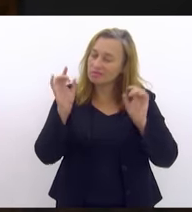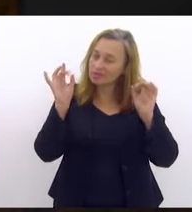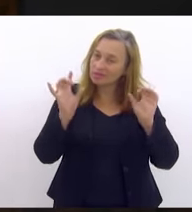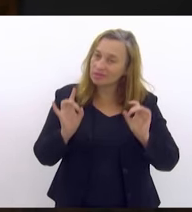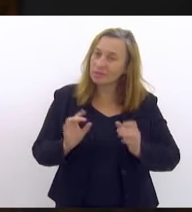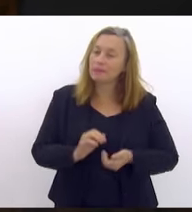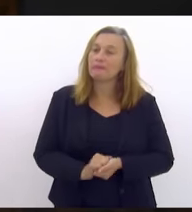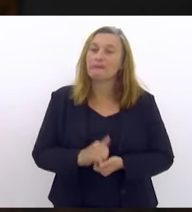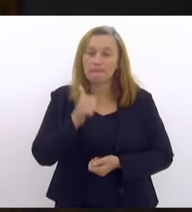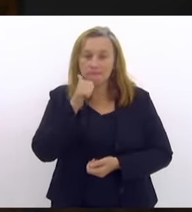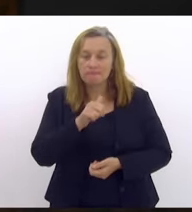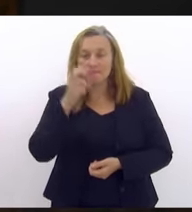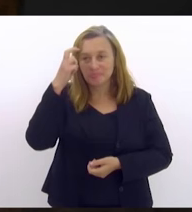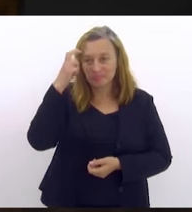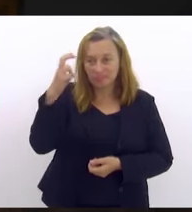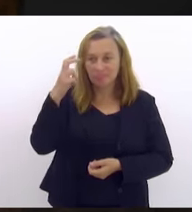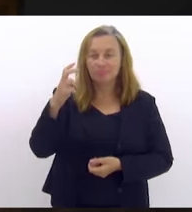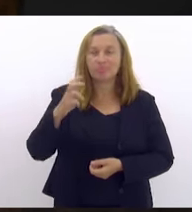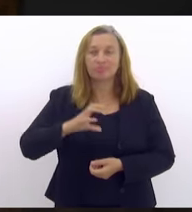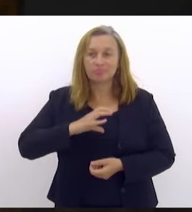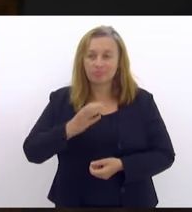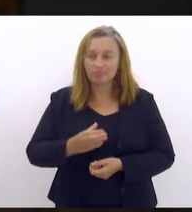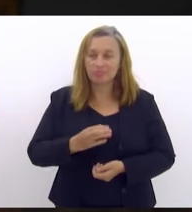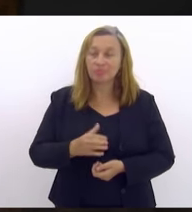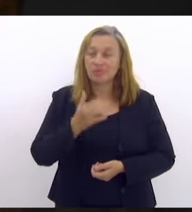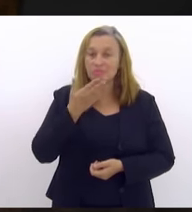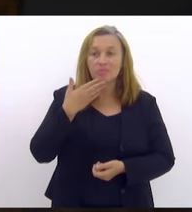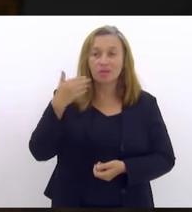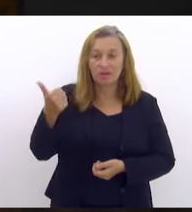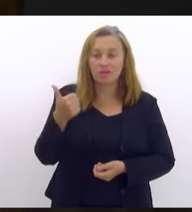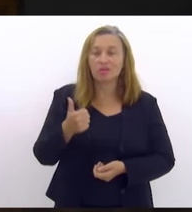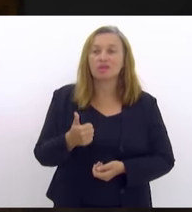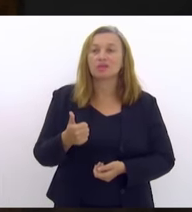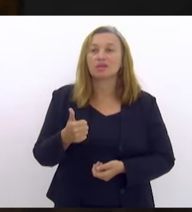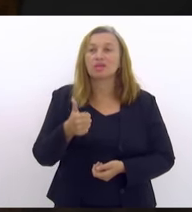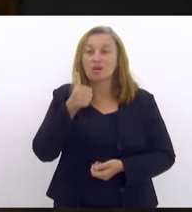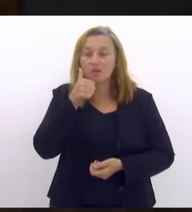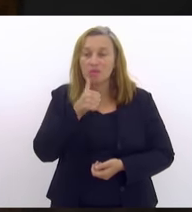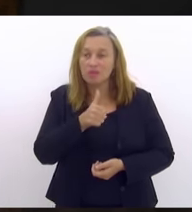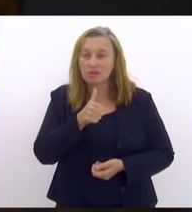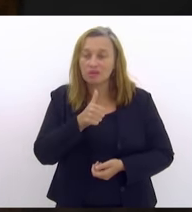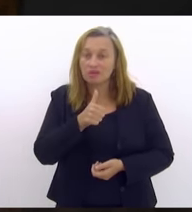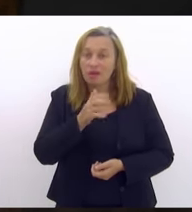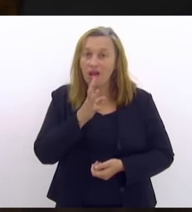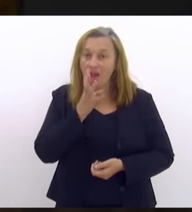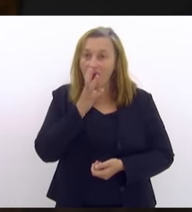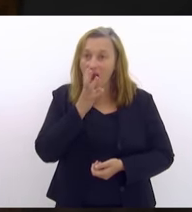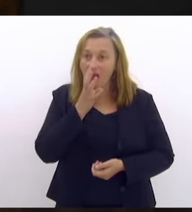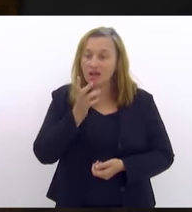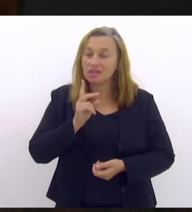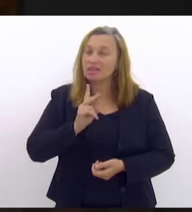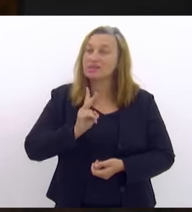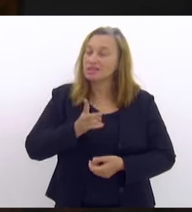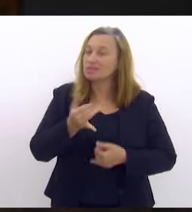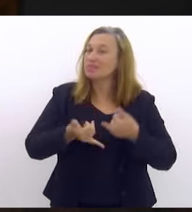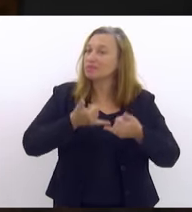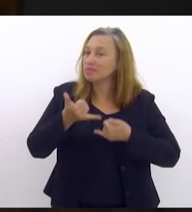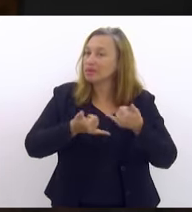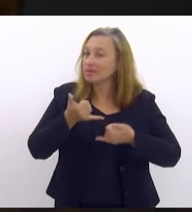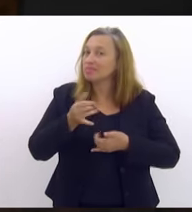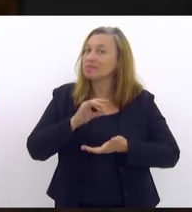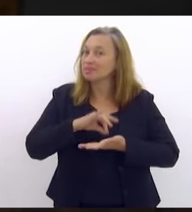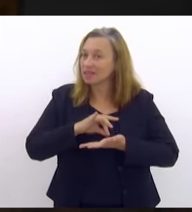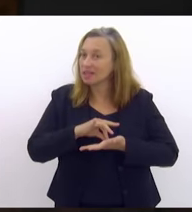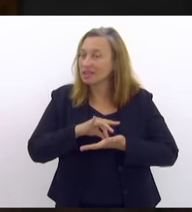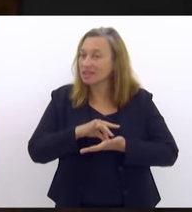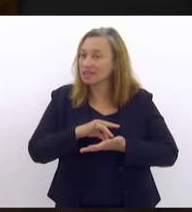especial, uma mulher inteligente, uma mulher guerreira, e o melhor, gente, uma mulher que é impressionante, eu sempre brinco isso, mas é mais pura